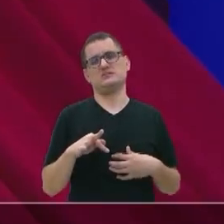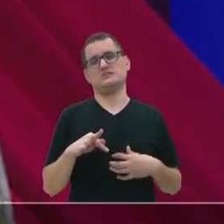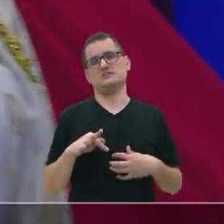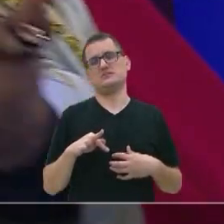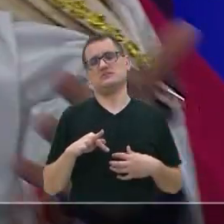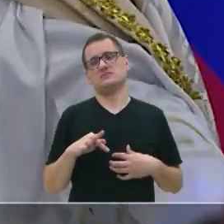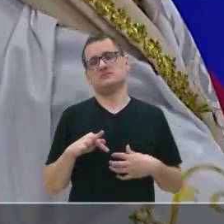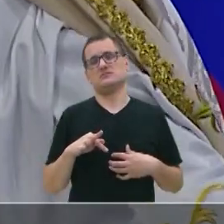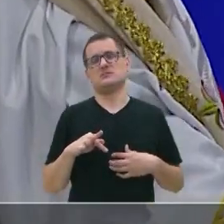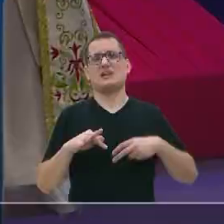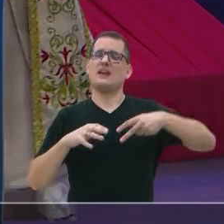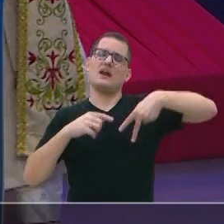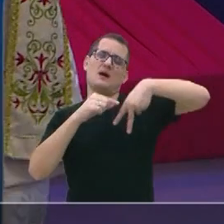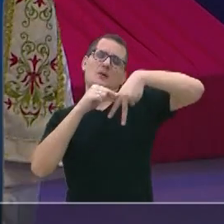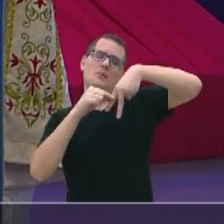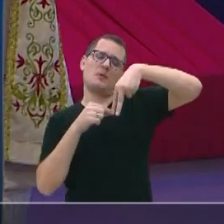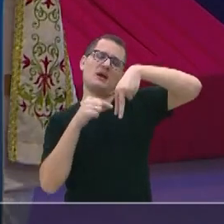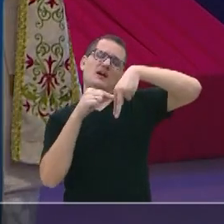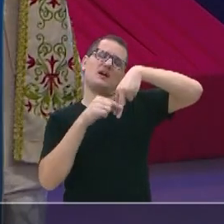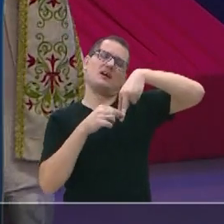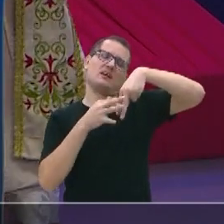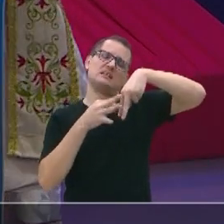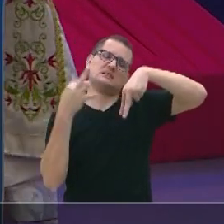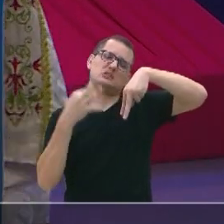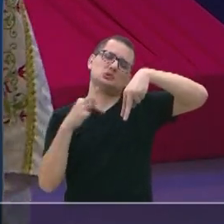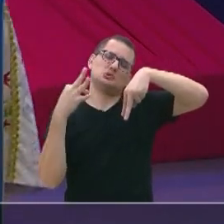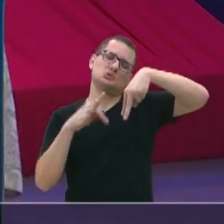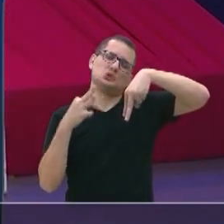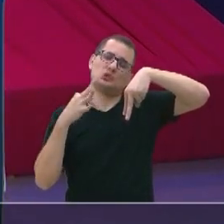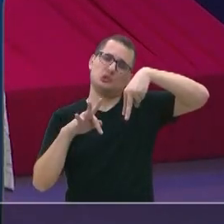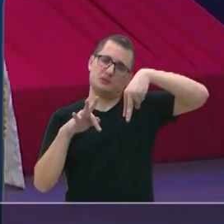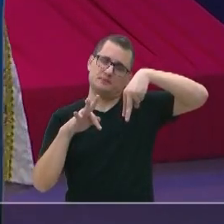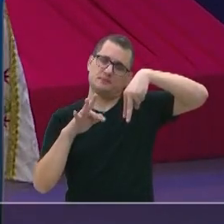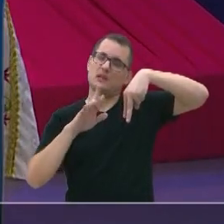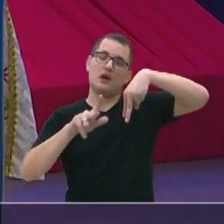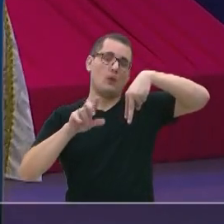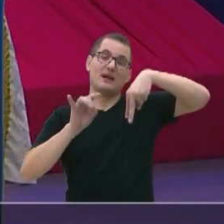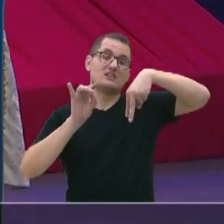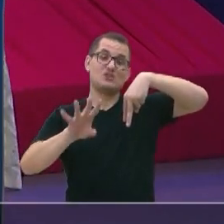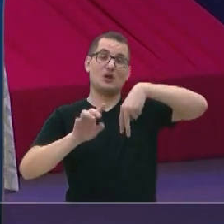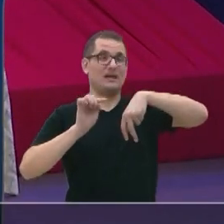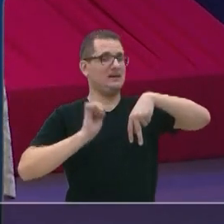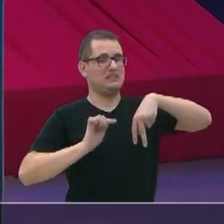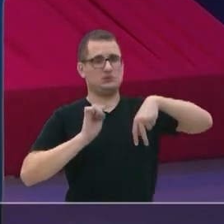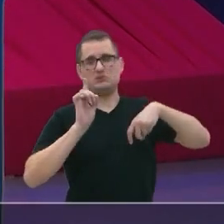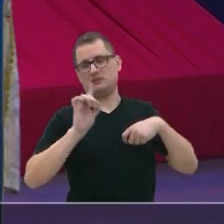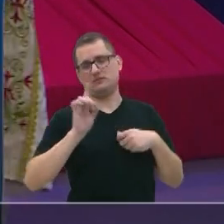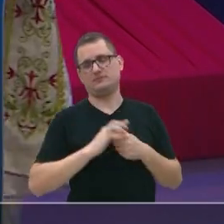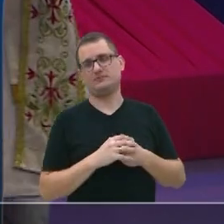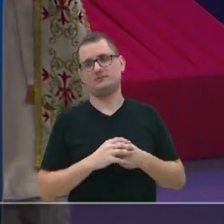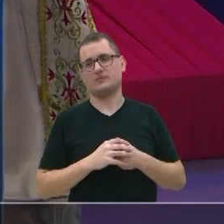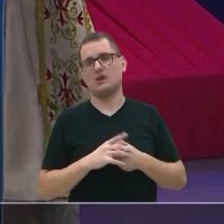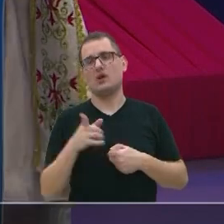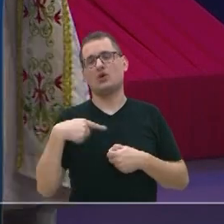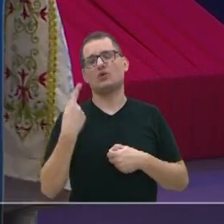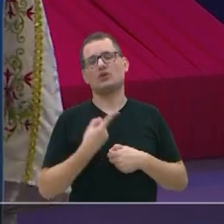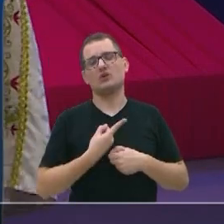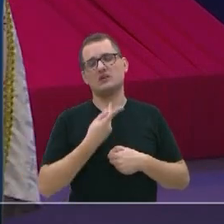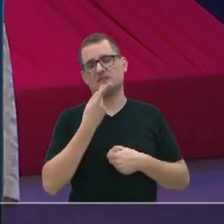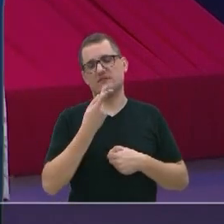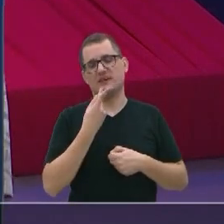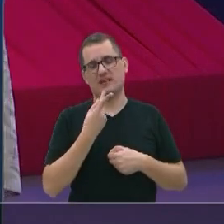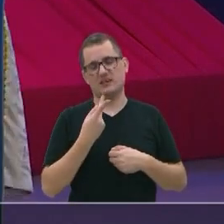dores nas pernas, não somente isso. Quando falamos em